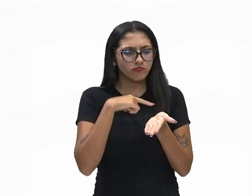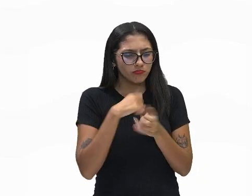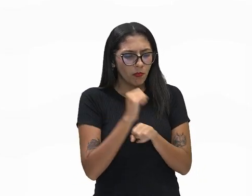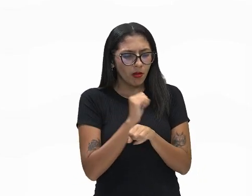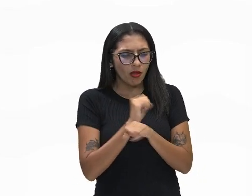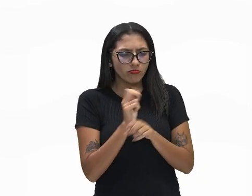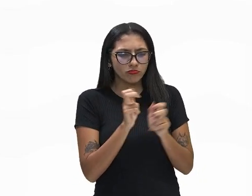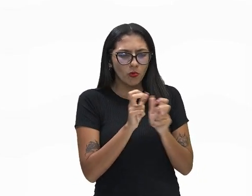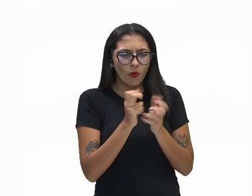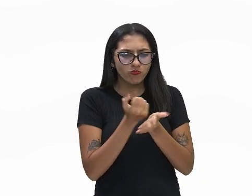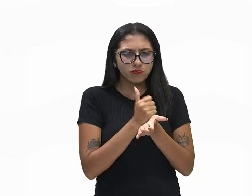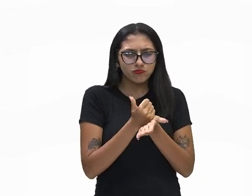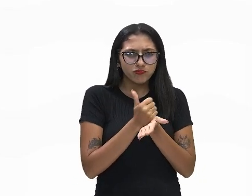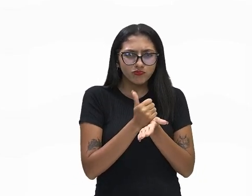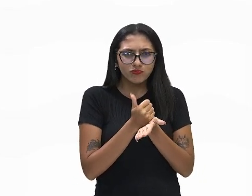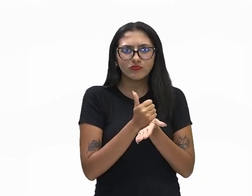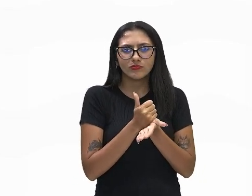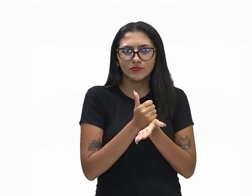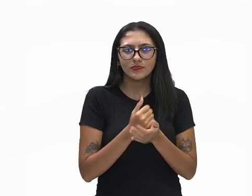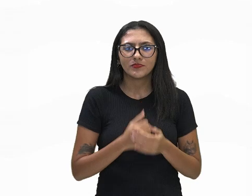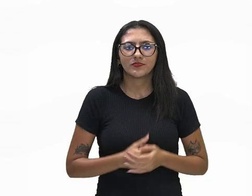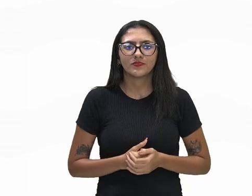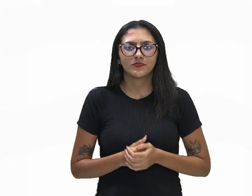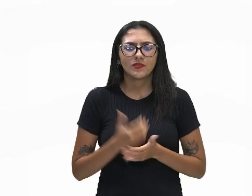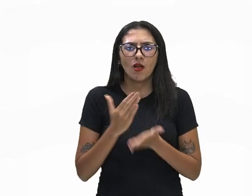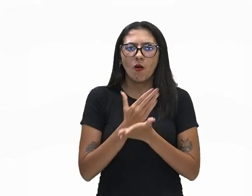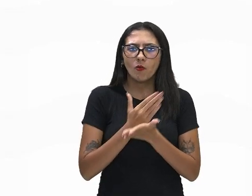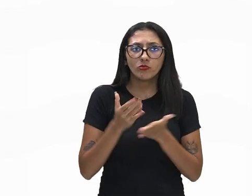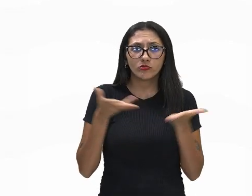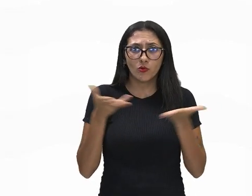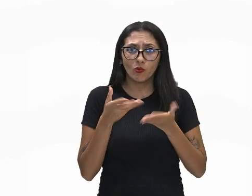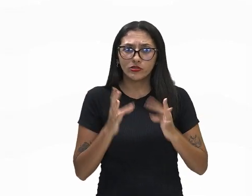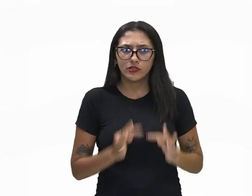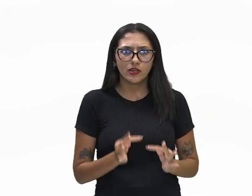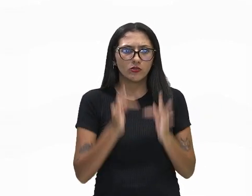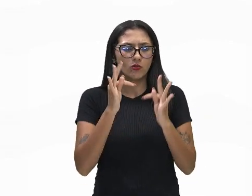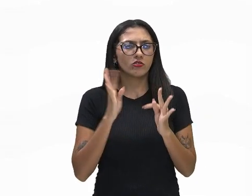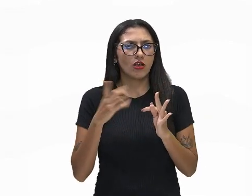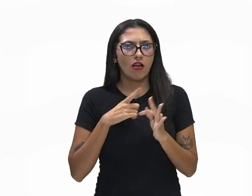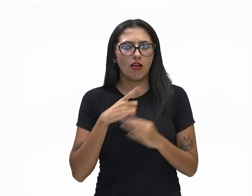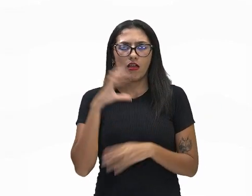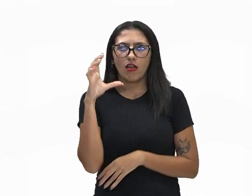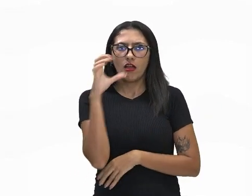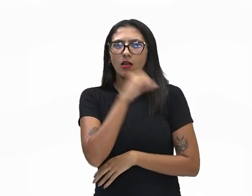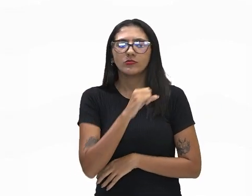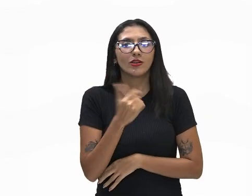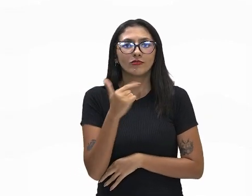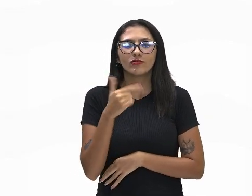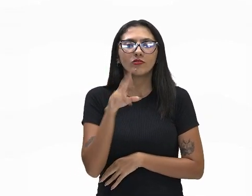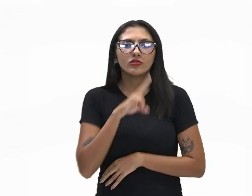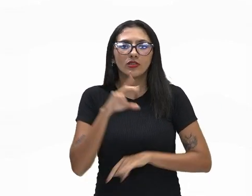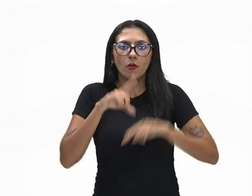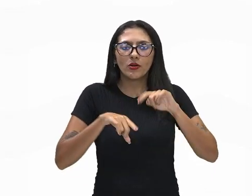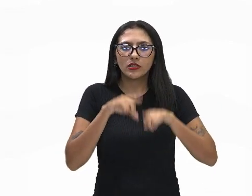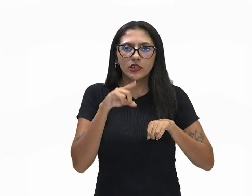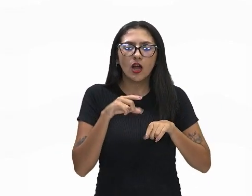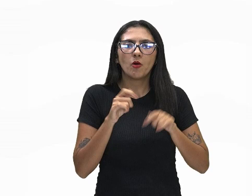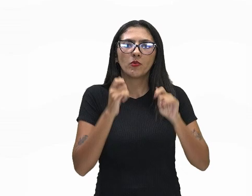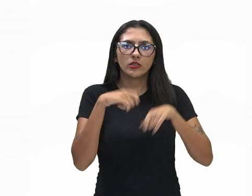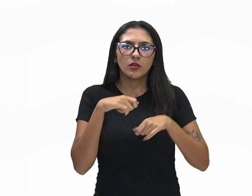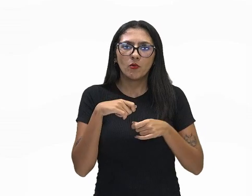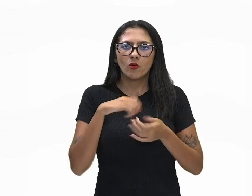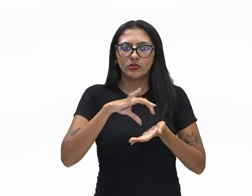jogos aí com CD, alguns nem usam mais CD, já utilizam HD, e nós temos, né, na atualidade, os videogames de 7ª